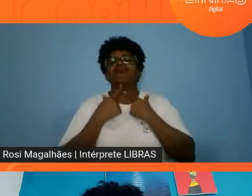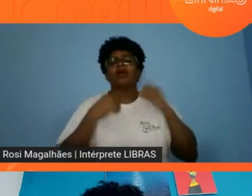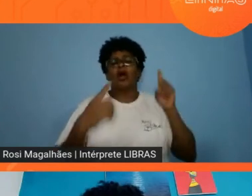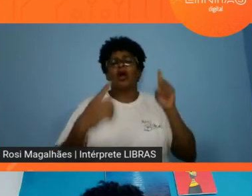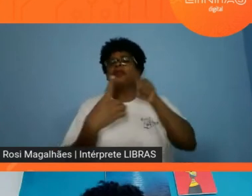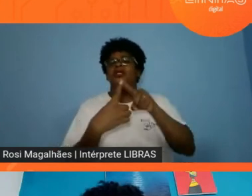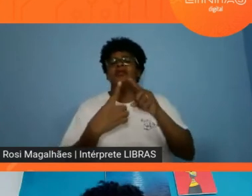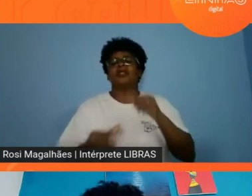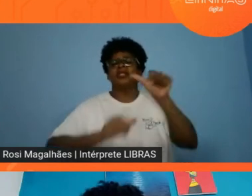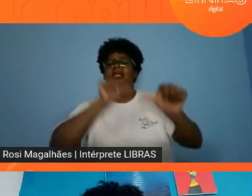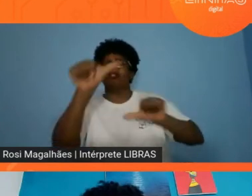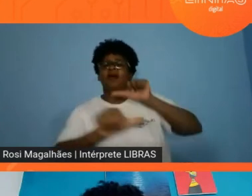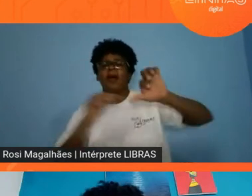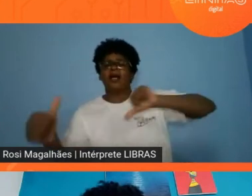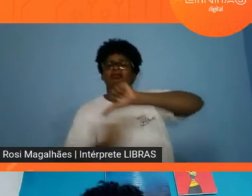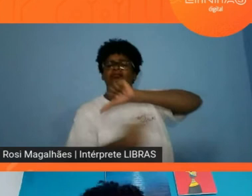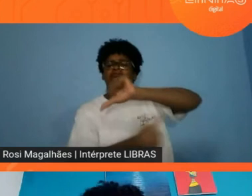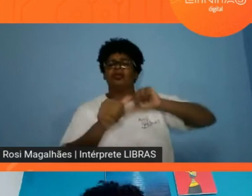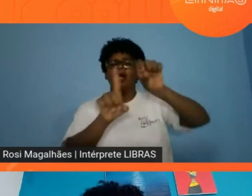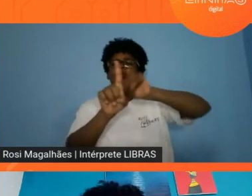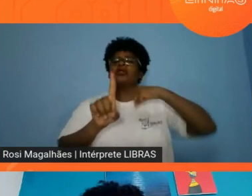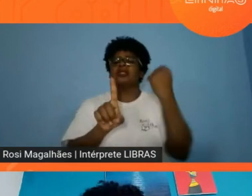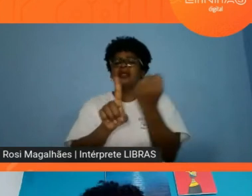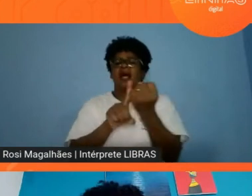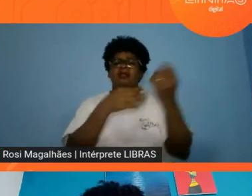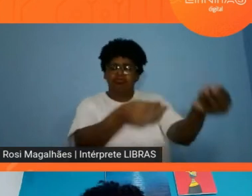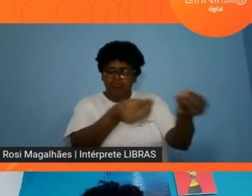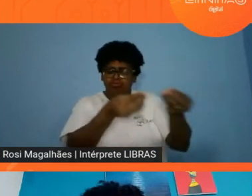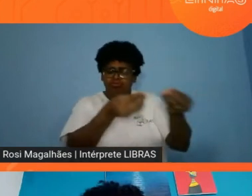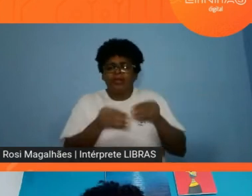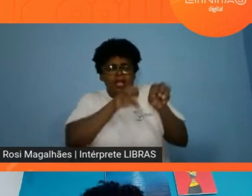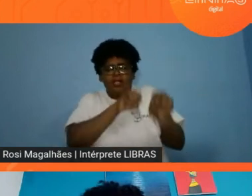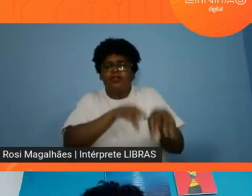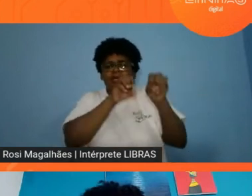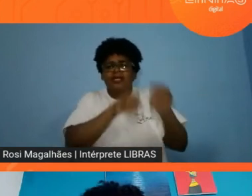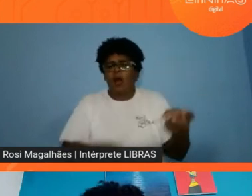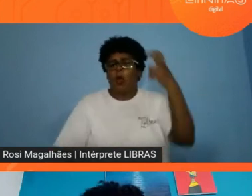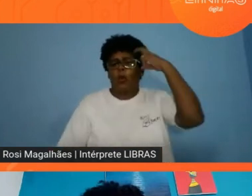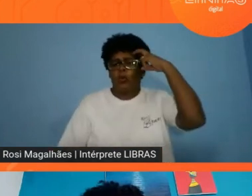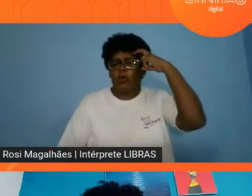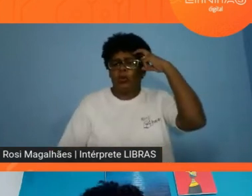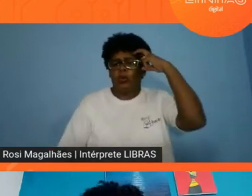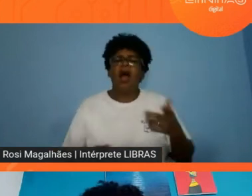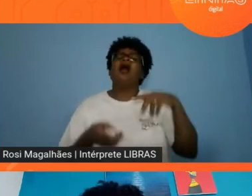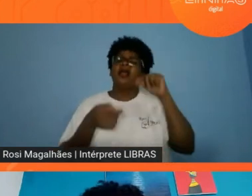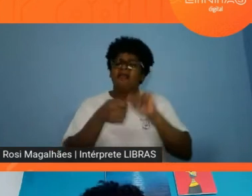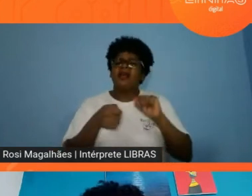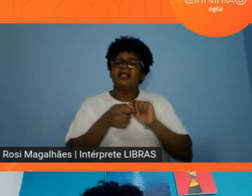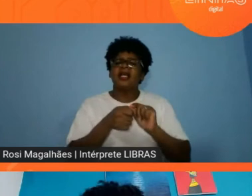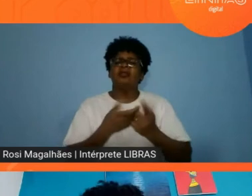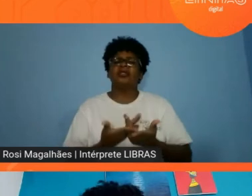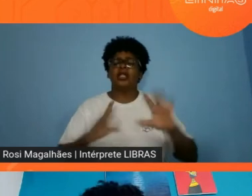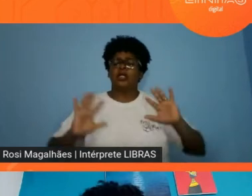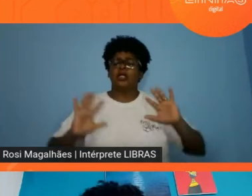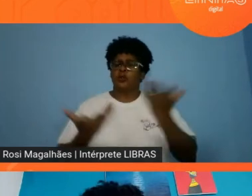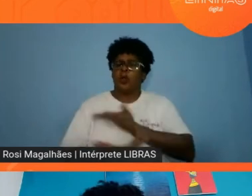né? Com o objetivo de trazer a transformação pela educação, cultura e fazer com que, né, juntos